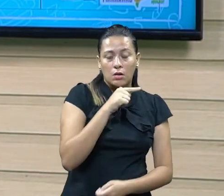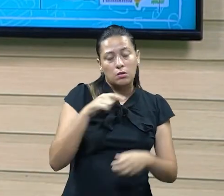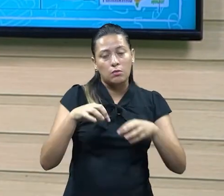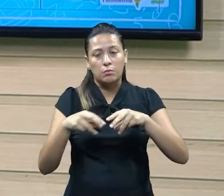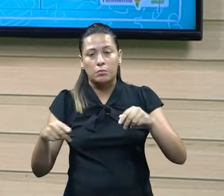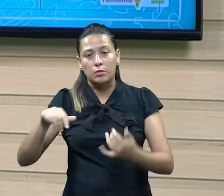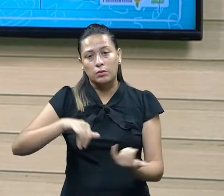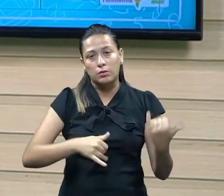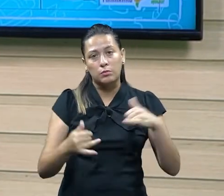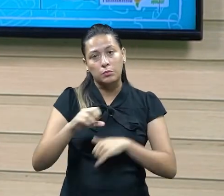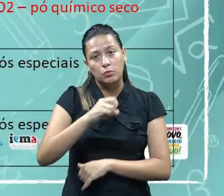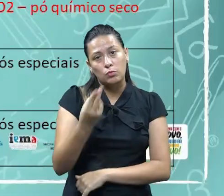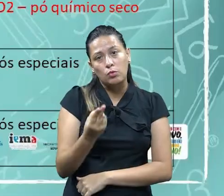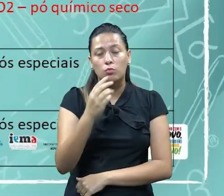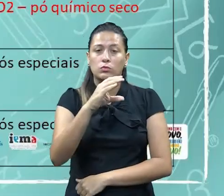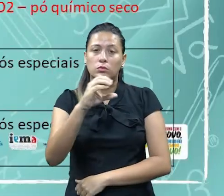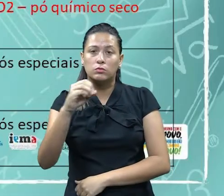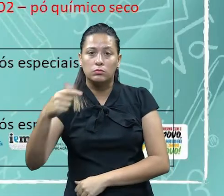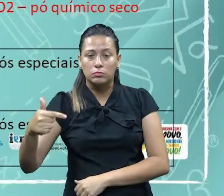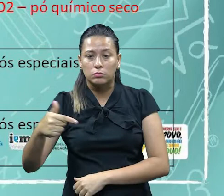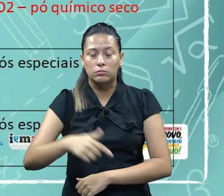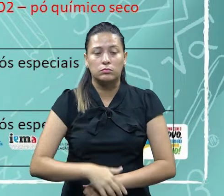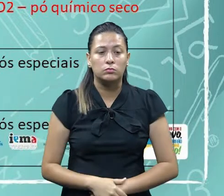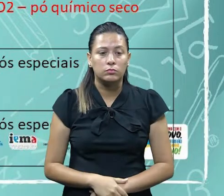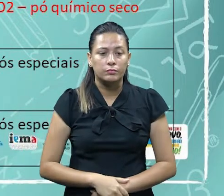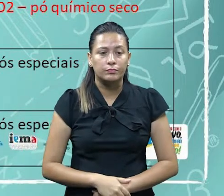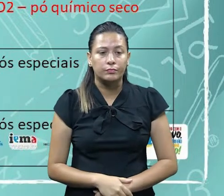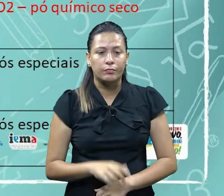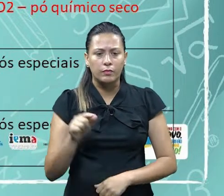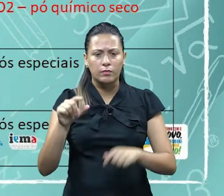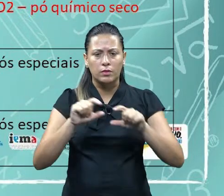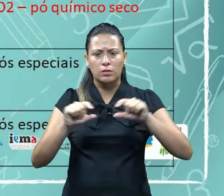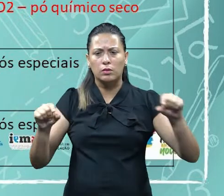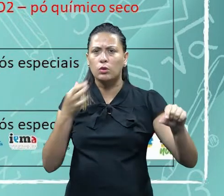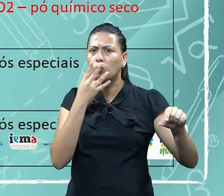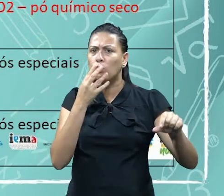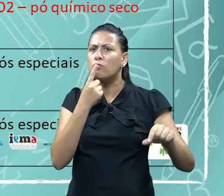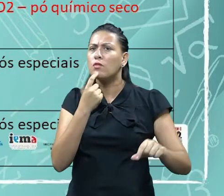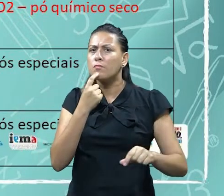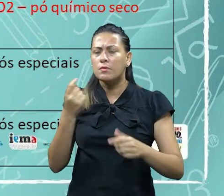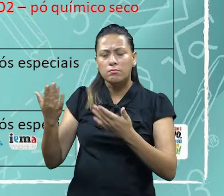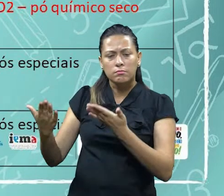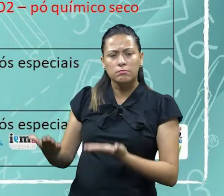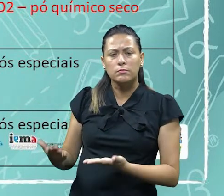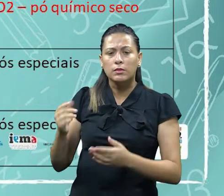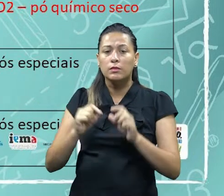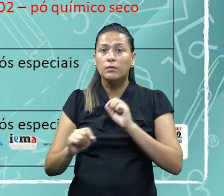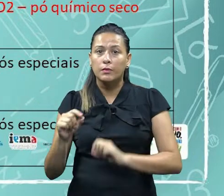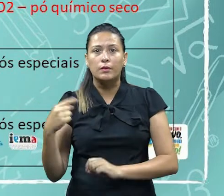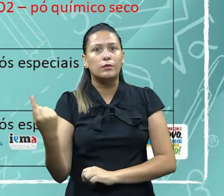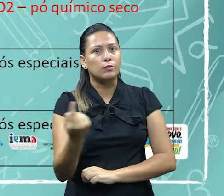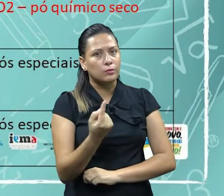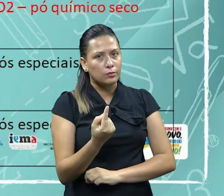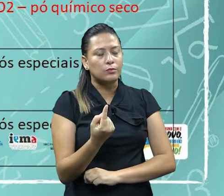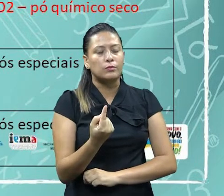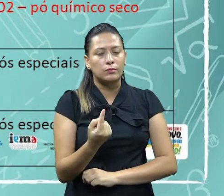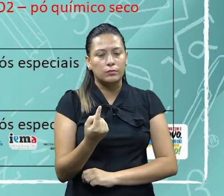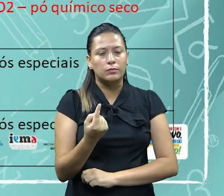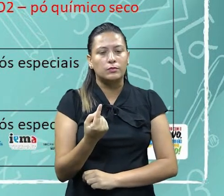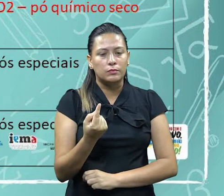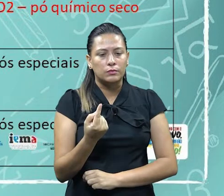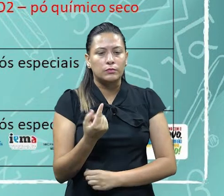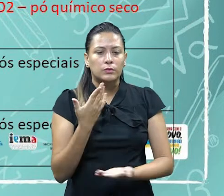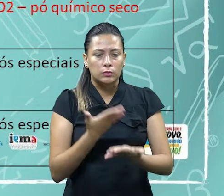químico ou CO2. E aí vem esse que está destacado, que é justamente a nossa área de interesse, no tipo